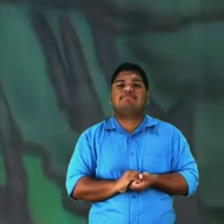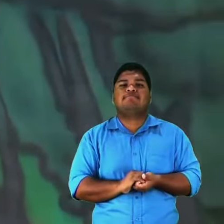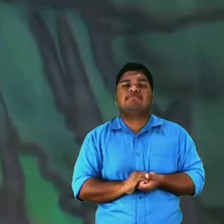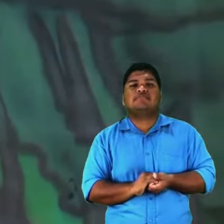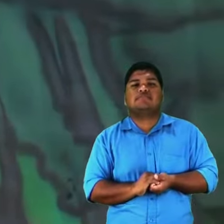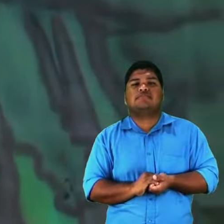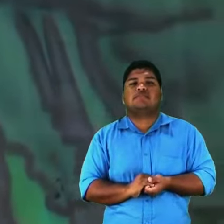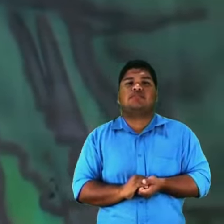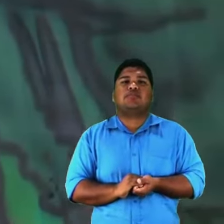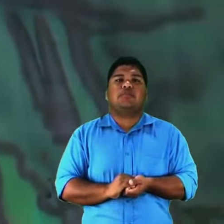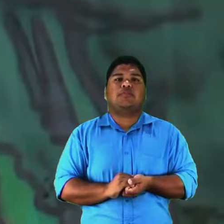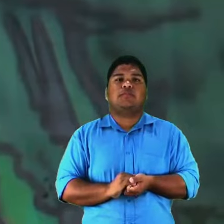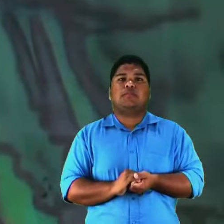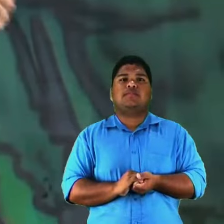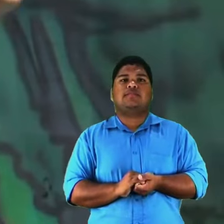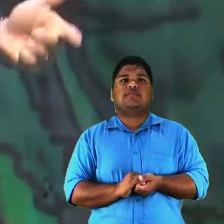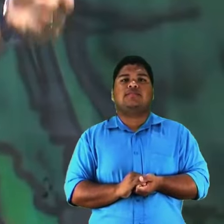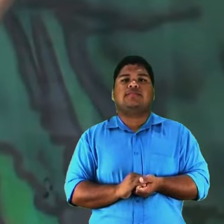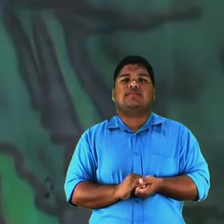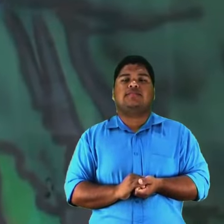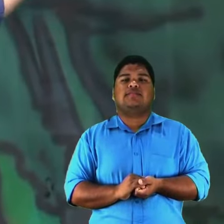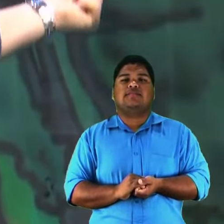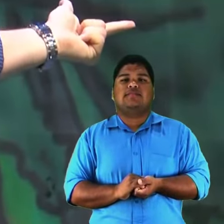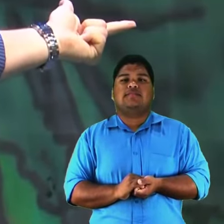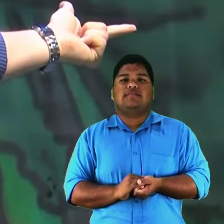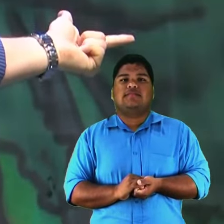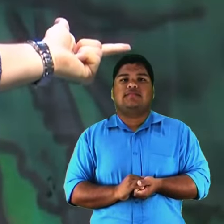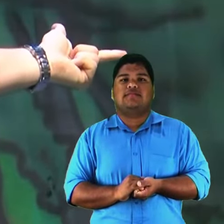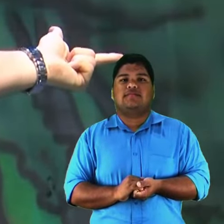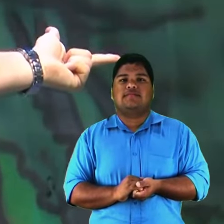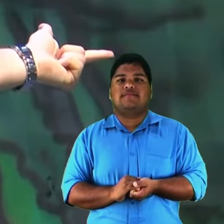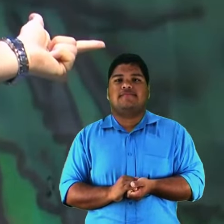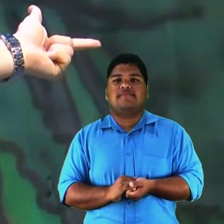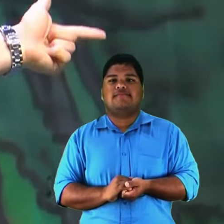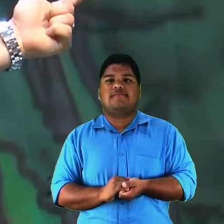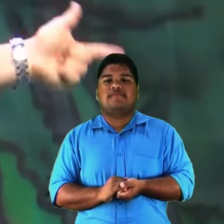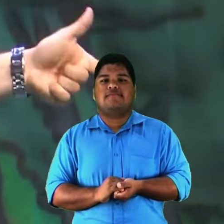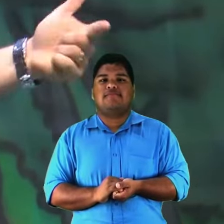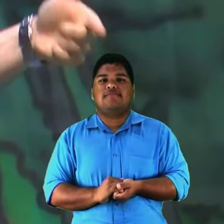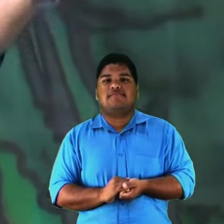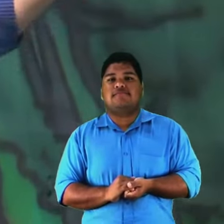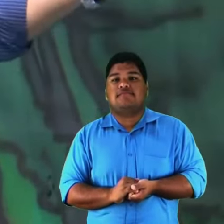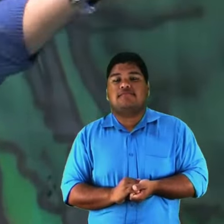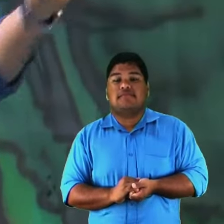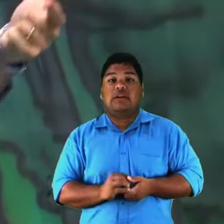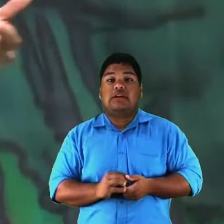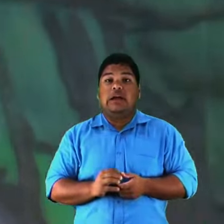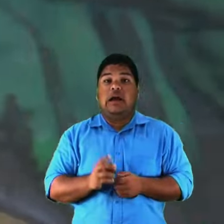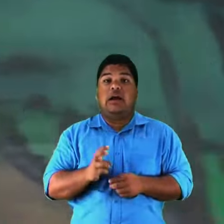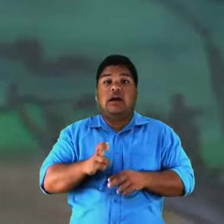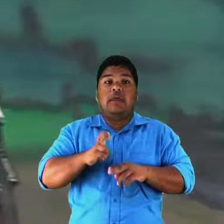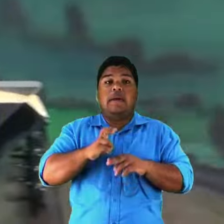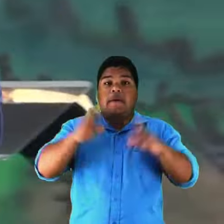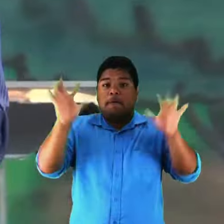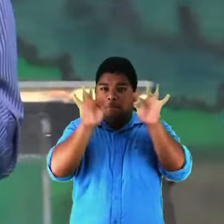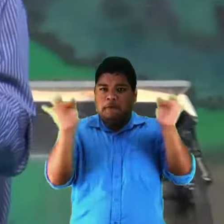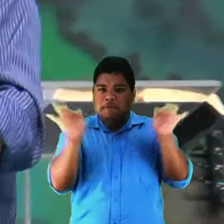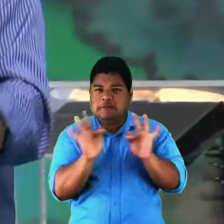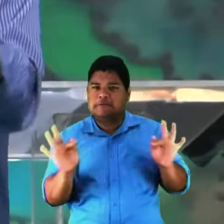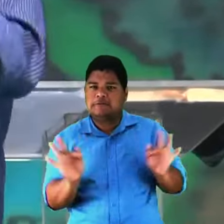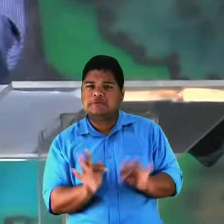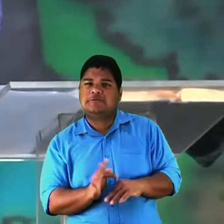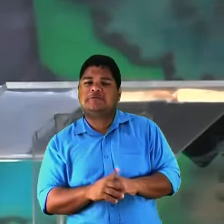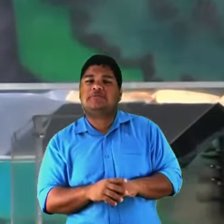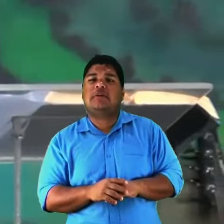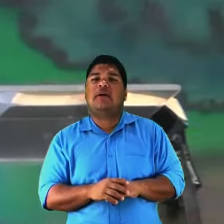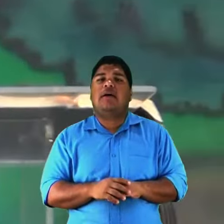hebraico lá em Salmo capítulo 1, que também é traduzido bem-aventurado, aqueles que não se assentam na roda dos escarnecedores,